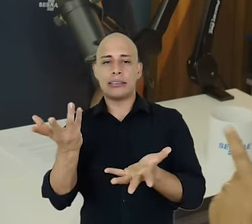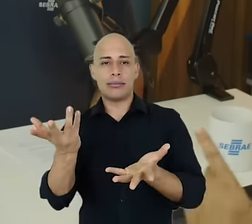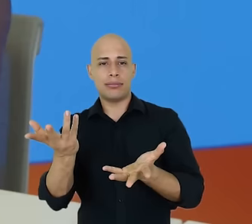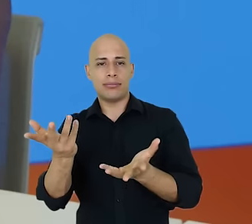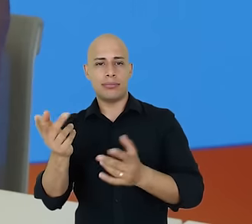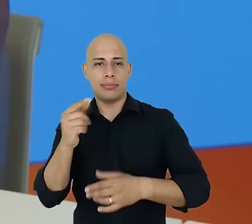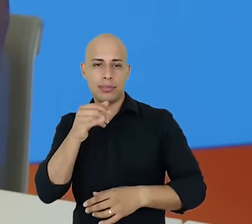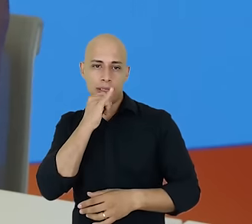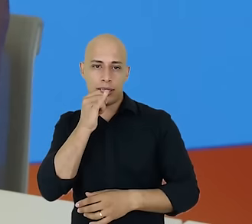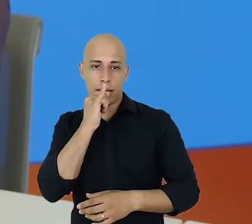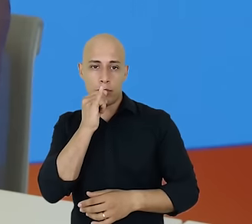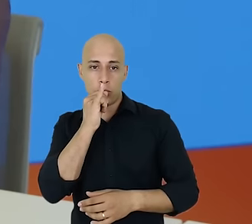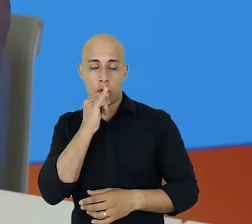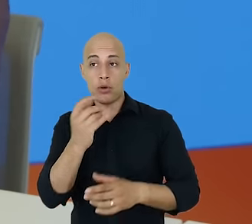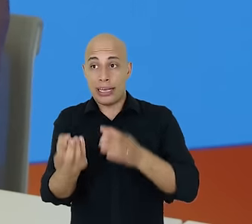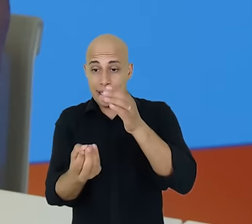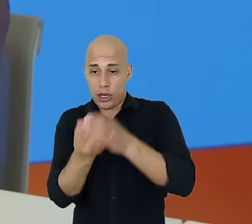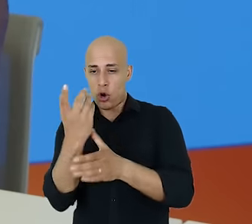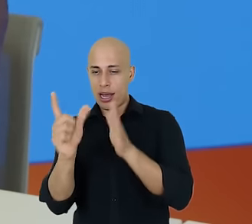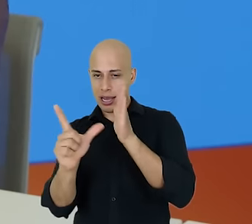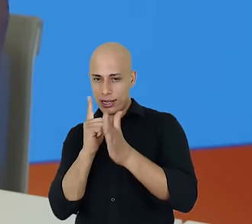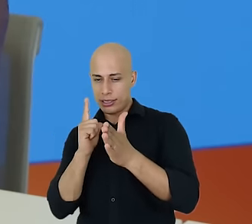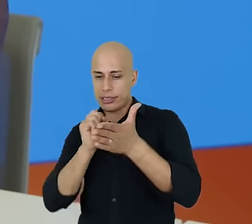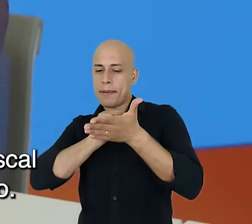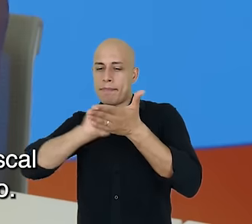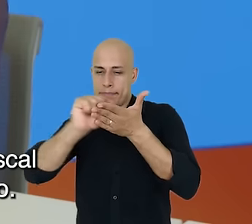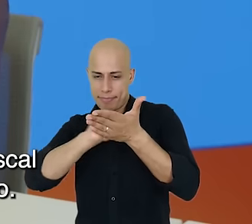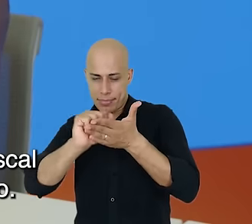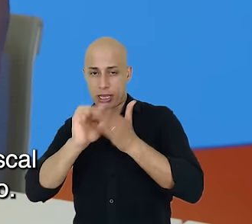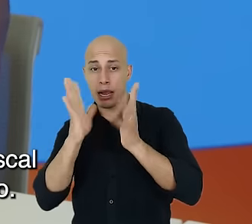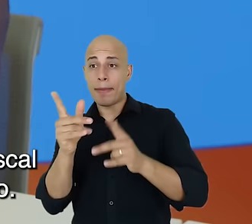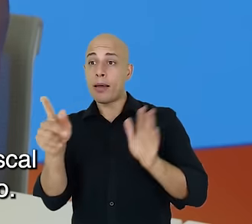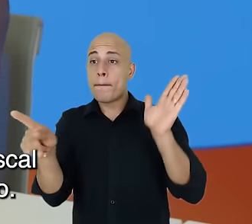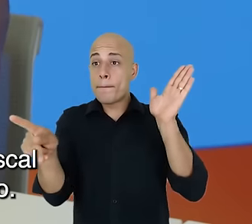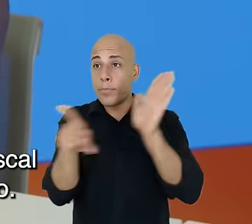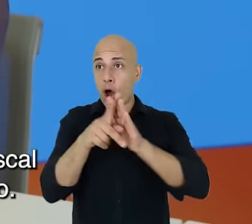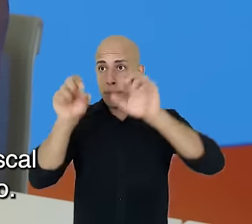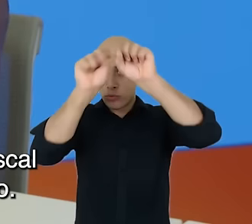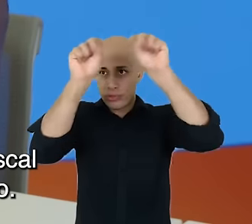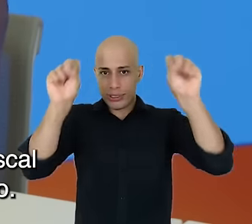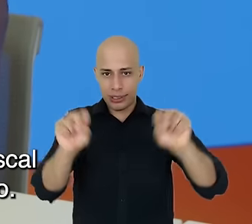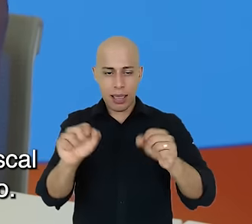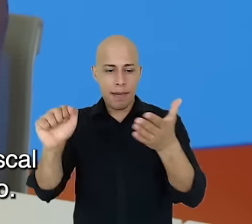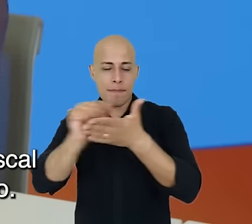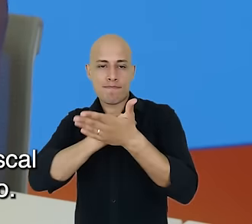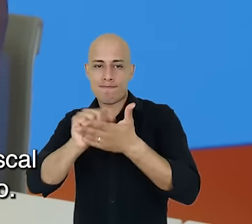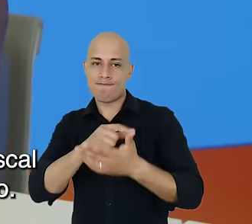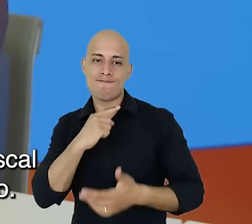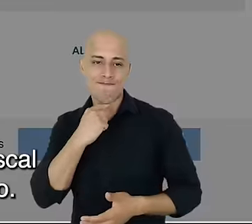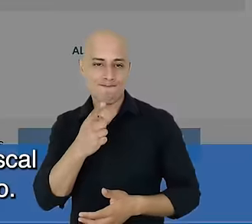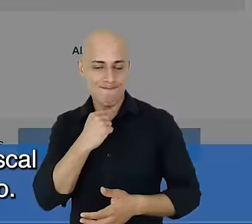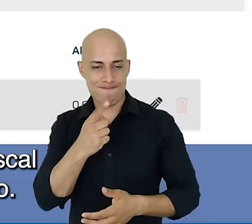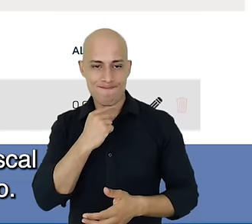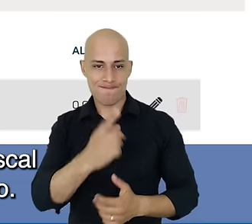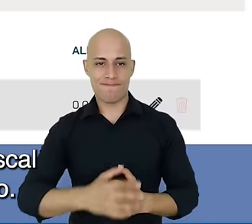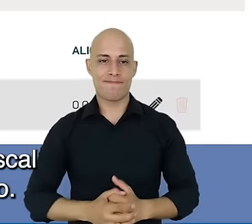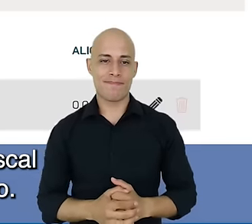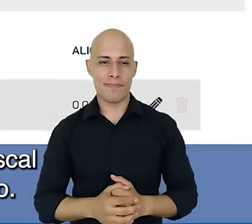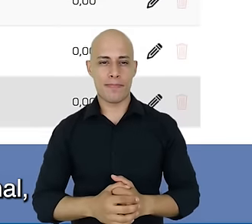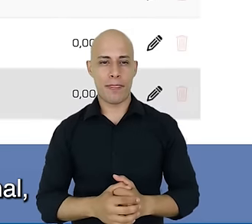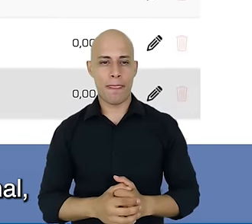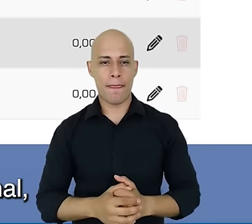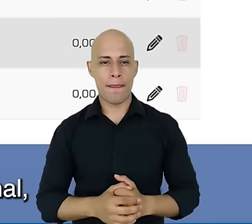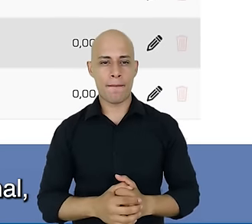os códigos padrão do sistema ele não deixa você excluir então até por exemplo tem a matriz fiscal que acontece bastante nesse